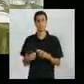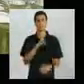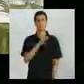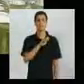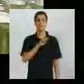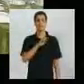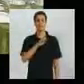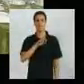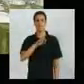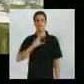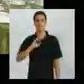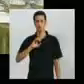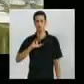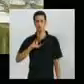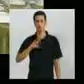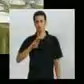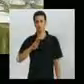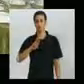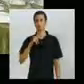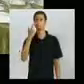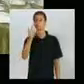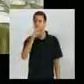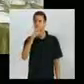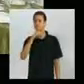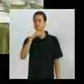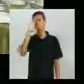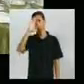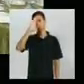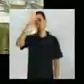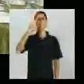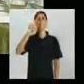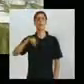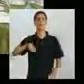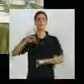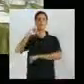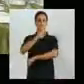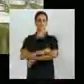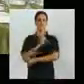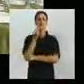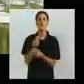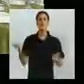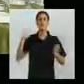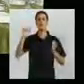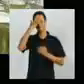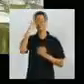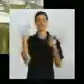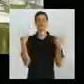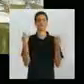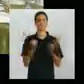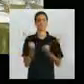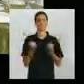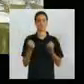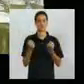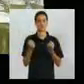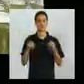provido aquilo que é essencial para a aviação, que é o piloto, e as pessoas às vezes não se dão conta,